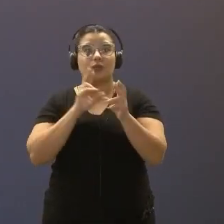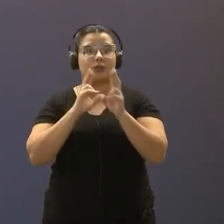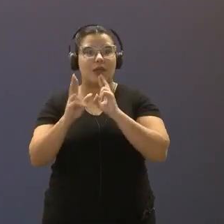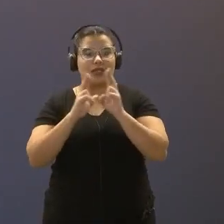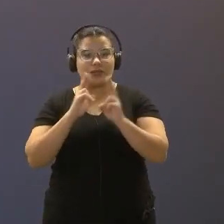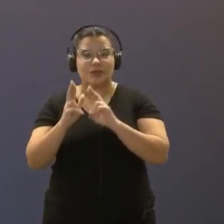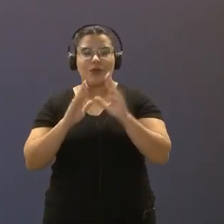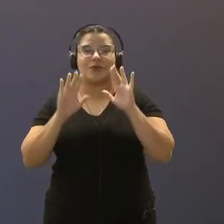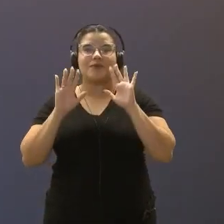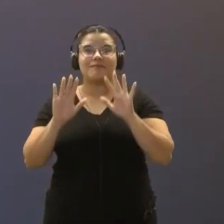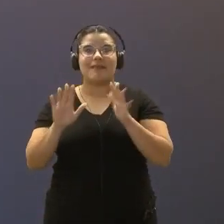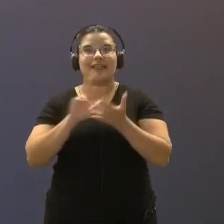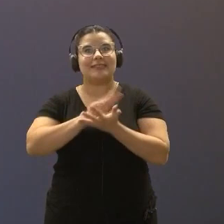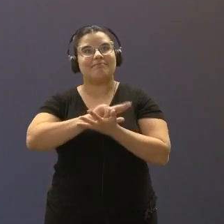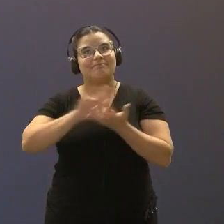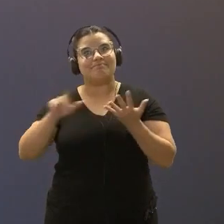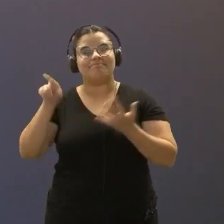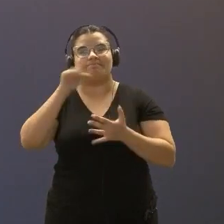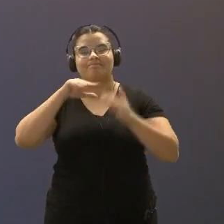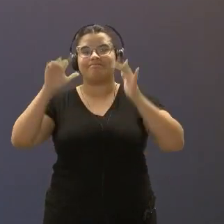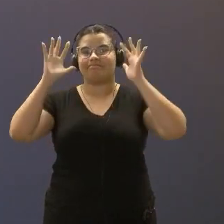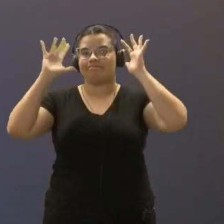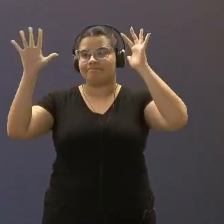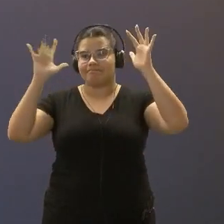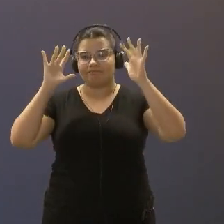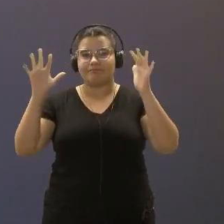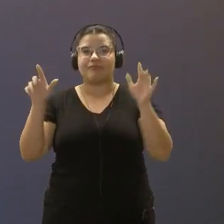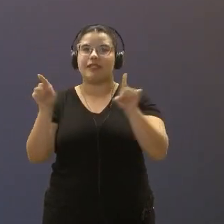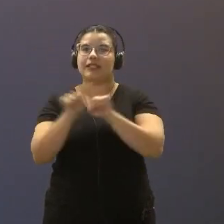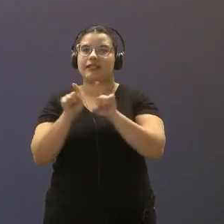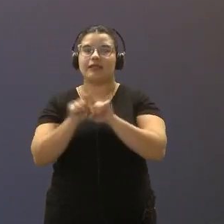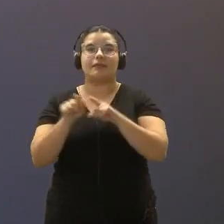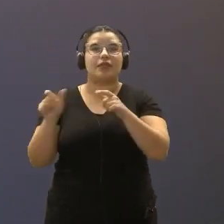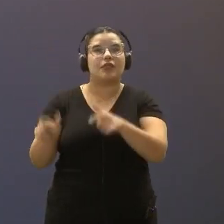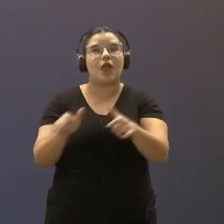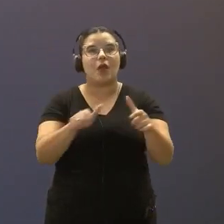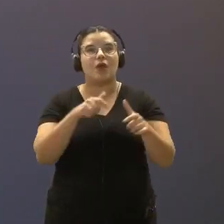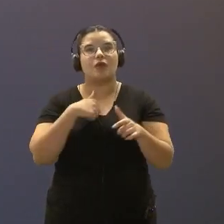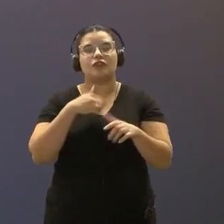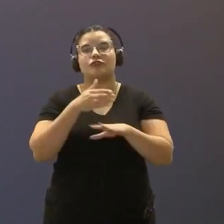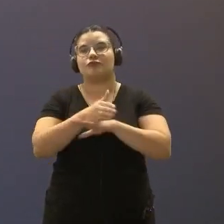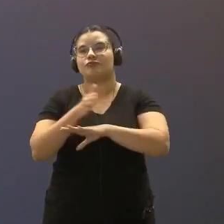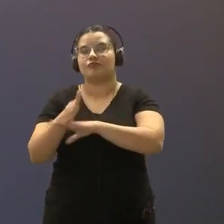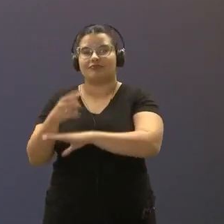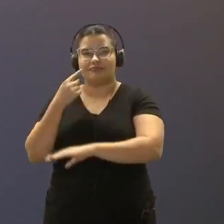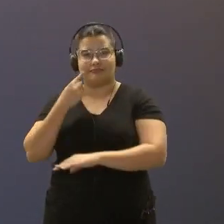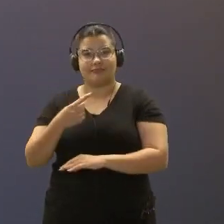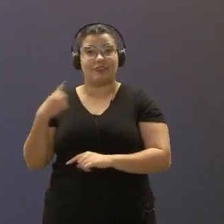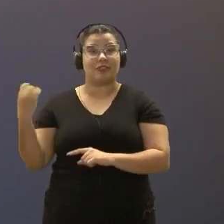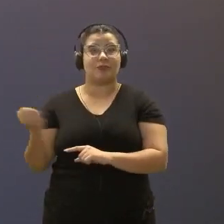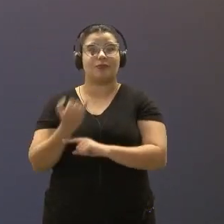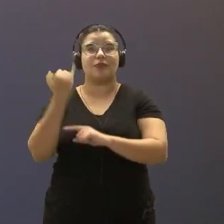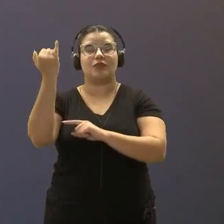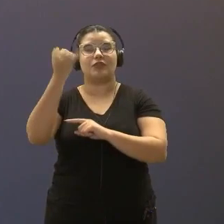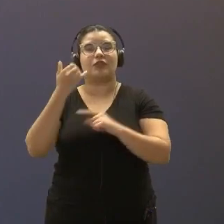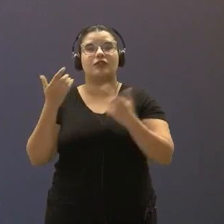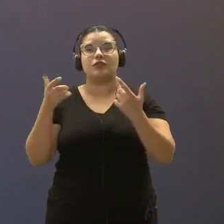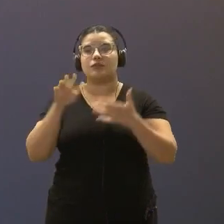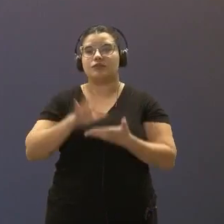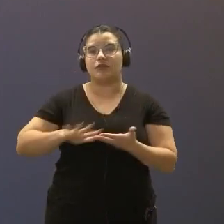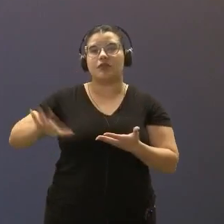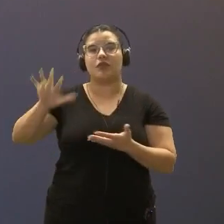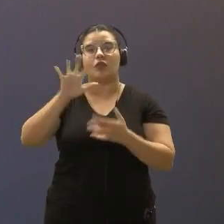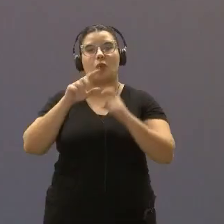respostas, acho que muita coisa para a gente pensar, inclusive aonde colocar. Vocês veem o quanto que é importante o cenário